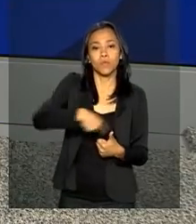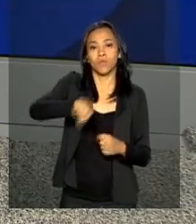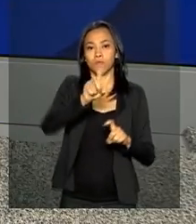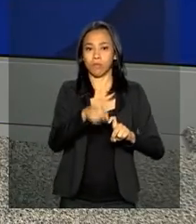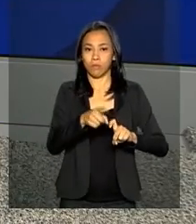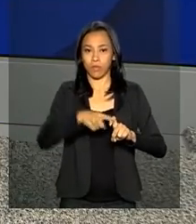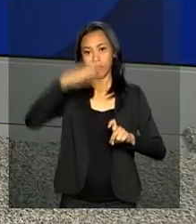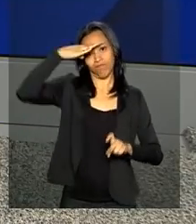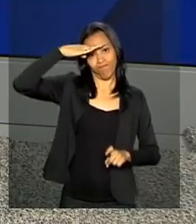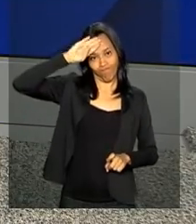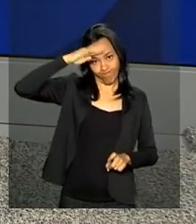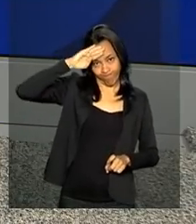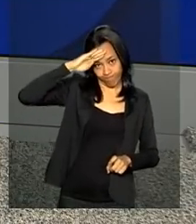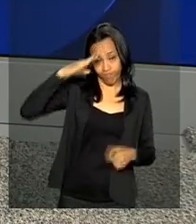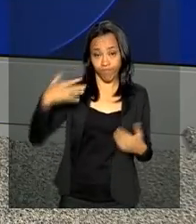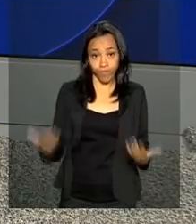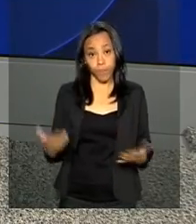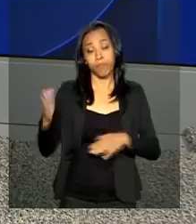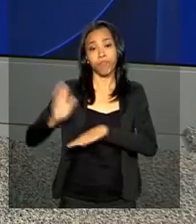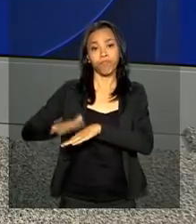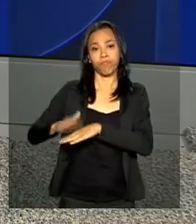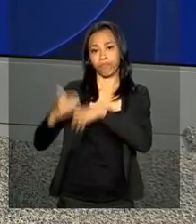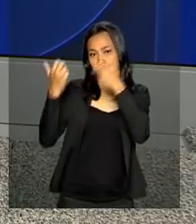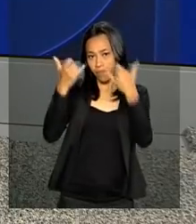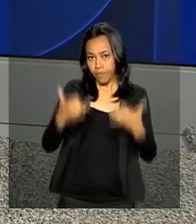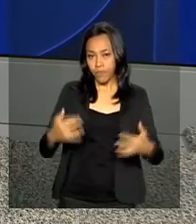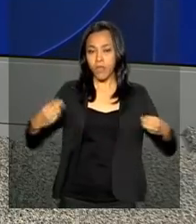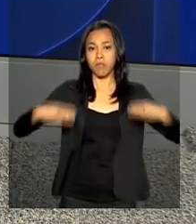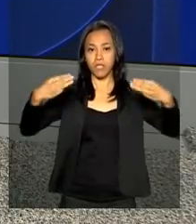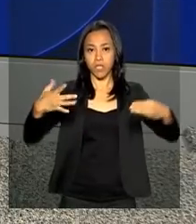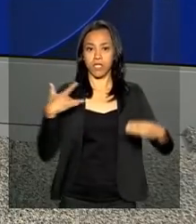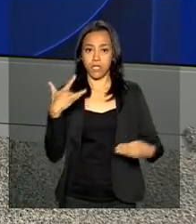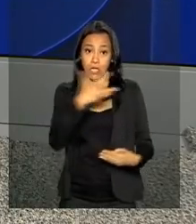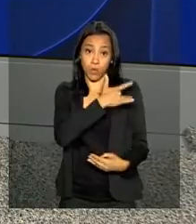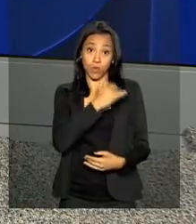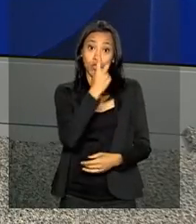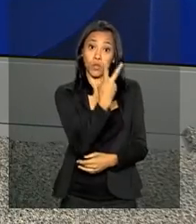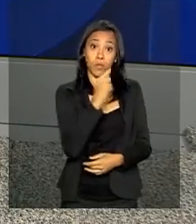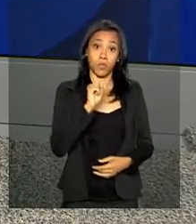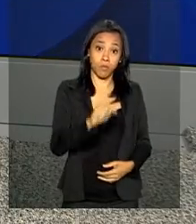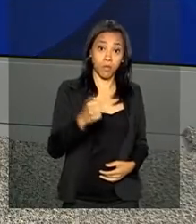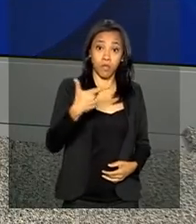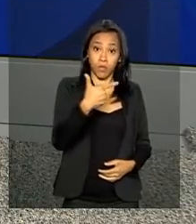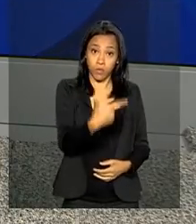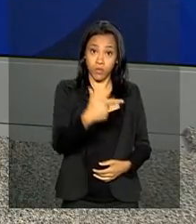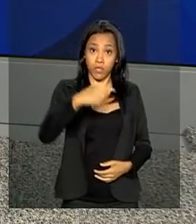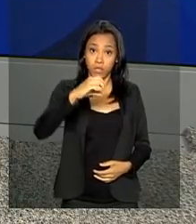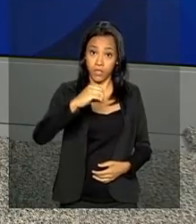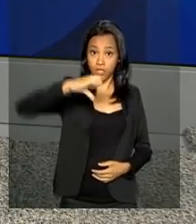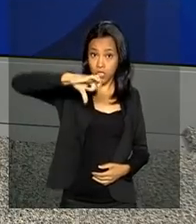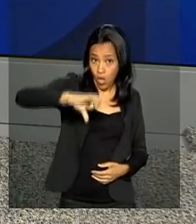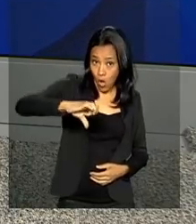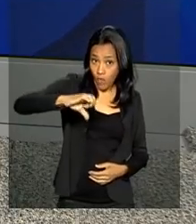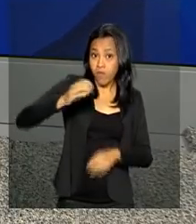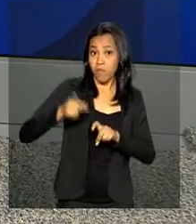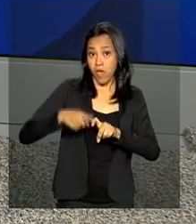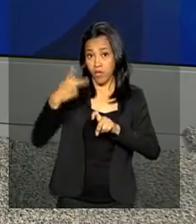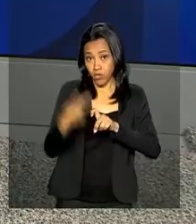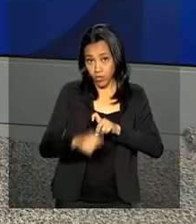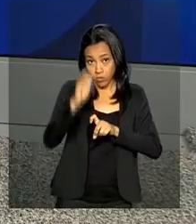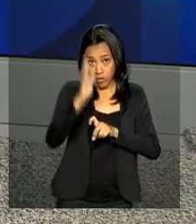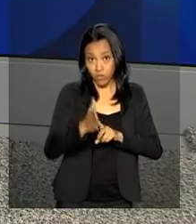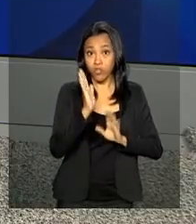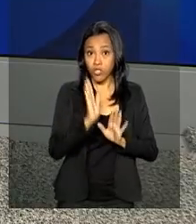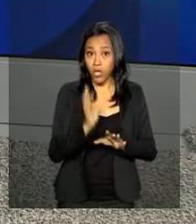no programa Mais Médicos de acordo com o Ministério da Saúde 2209 médicos brasileiros Já escolheram onde vão